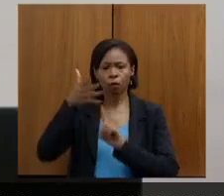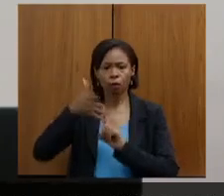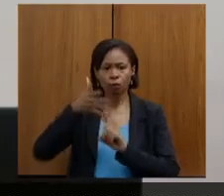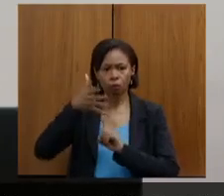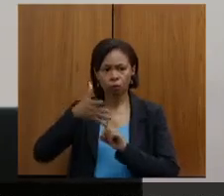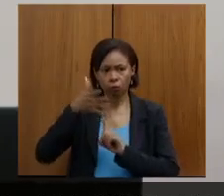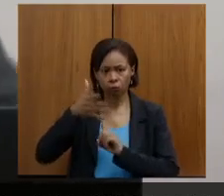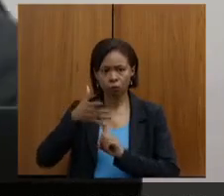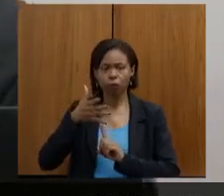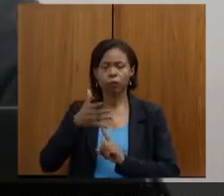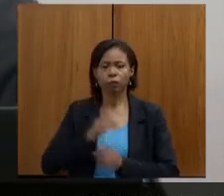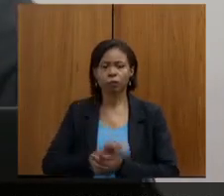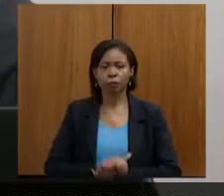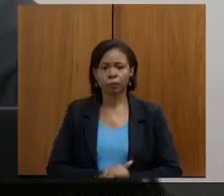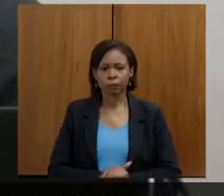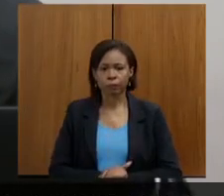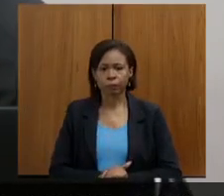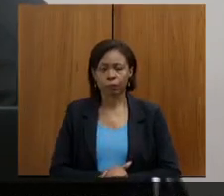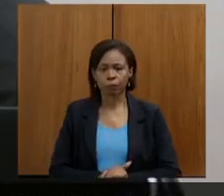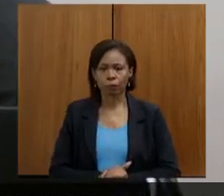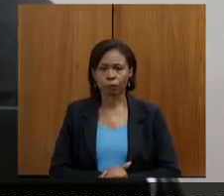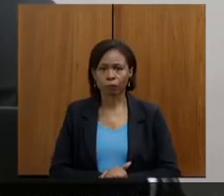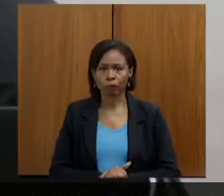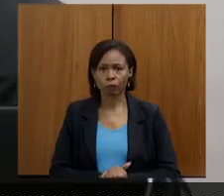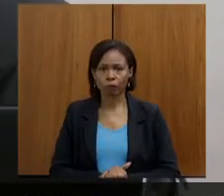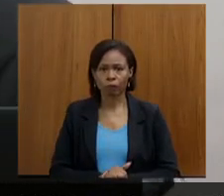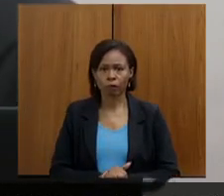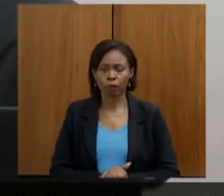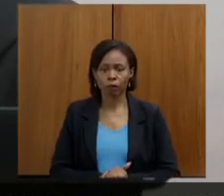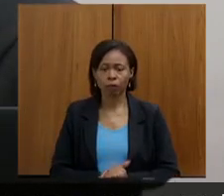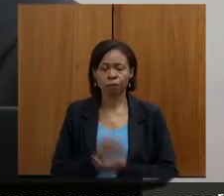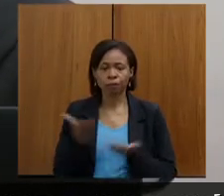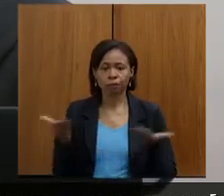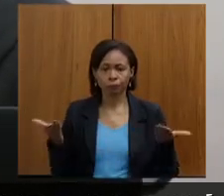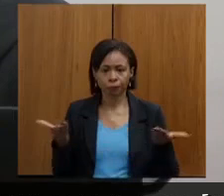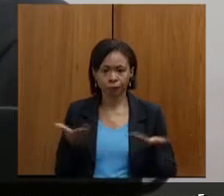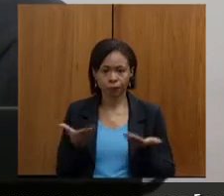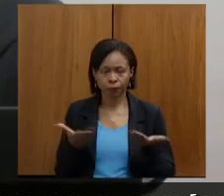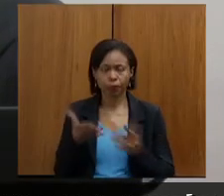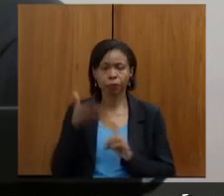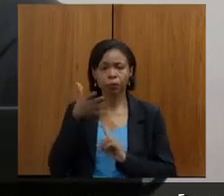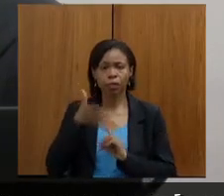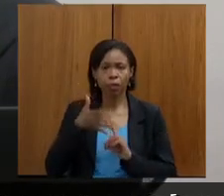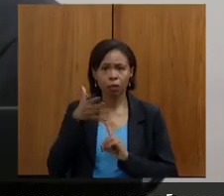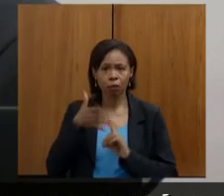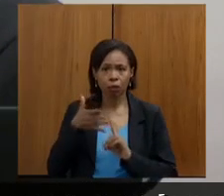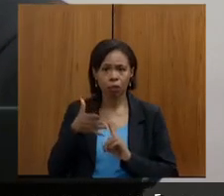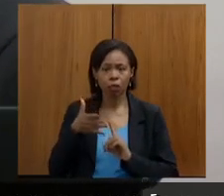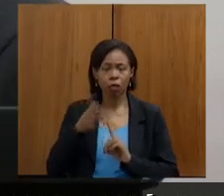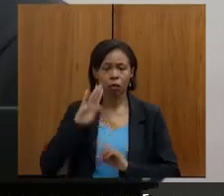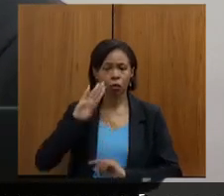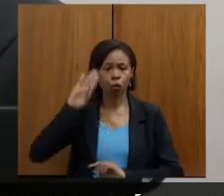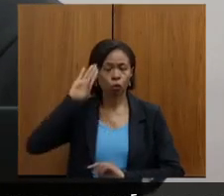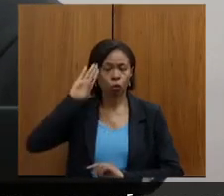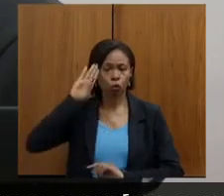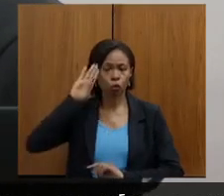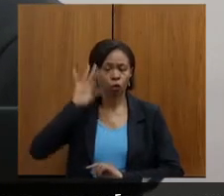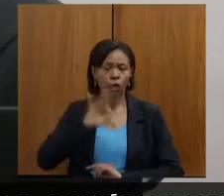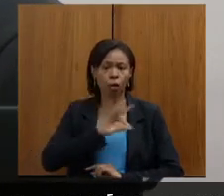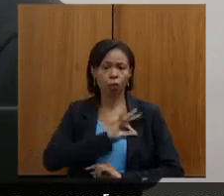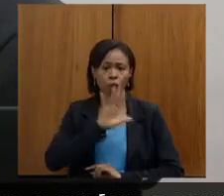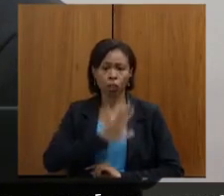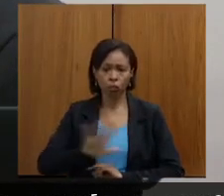sua de forma completa passo a palavra desse instante ao comandante-geral da Polícia